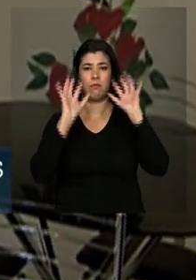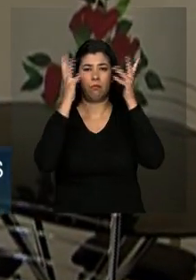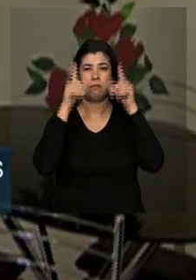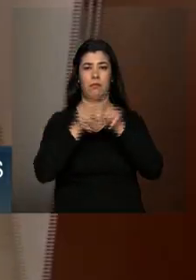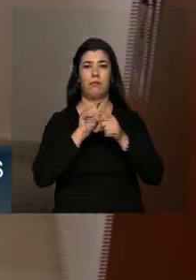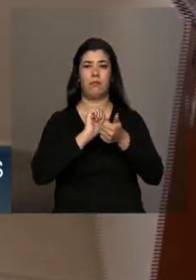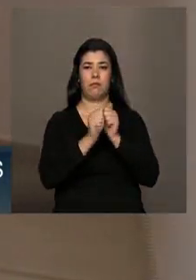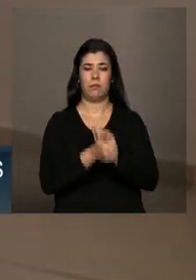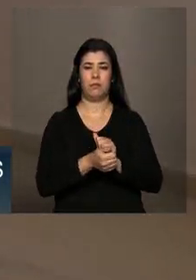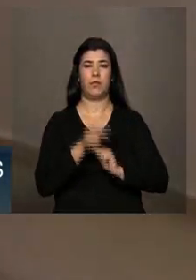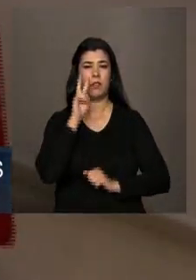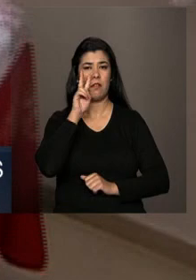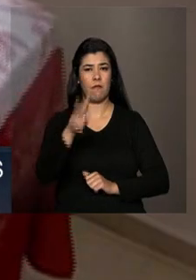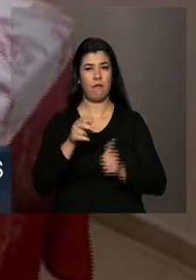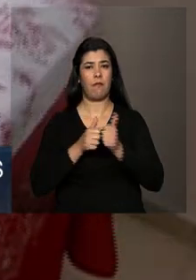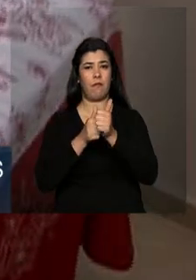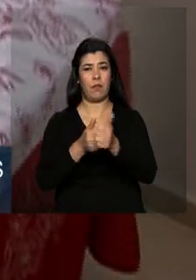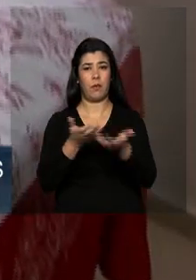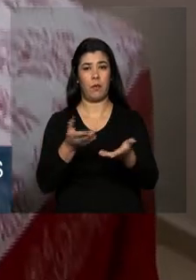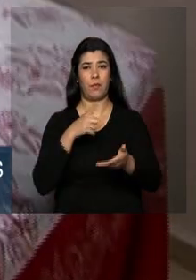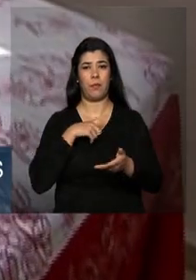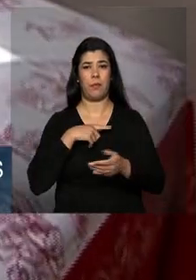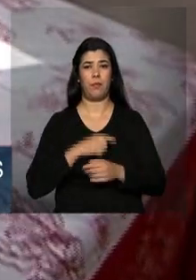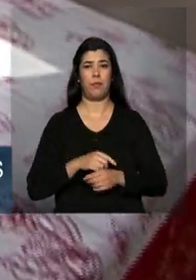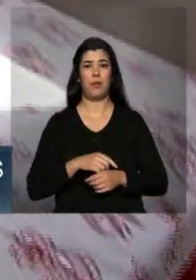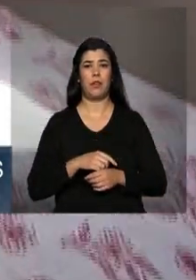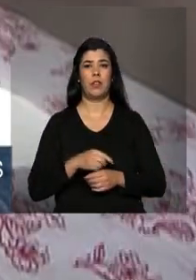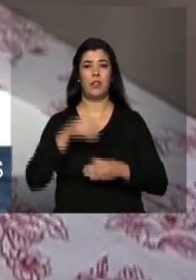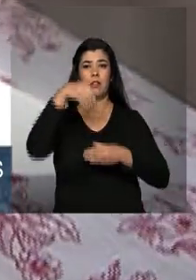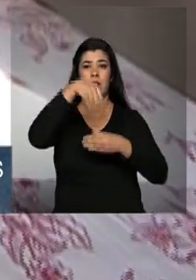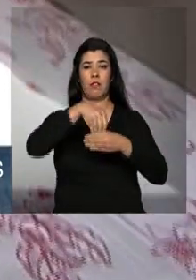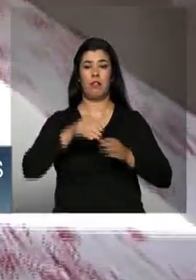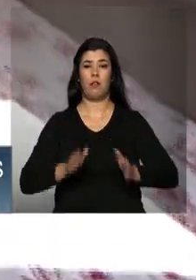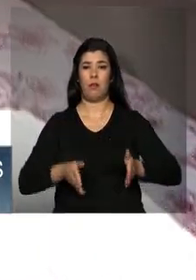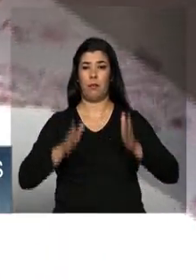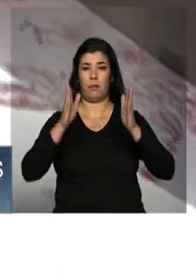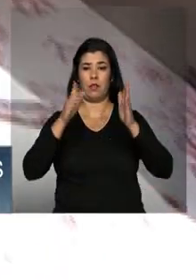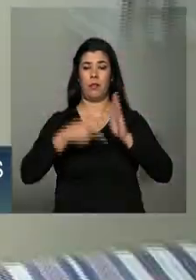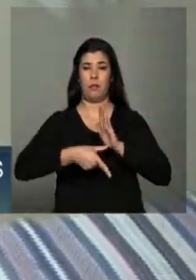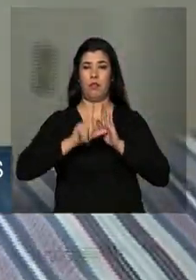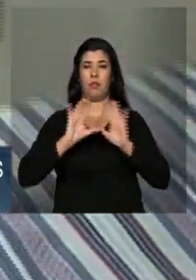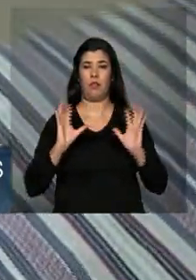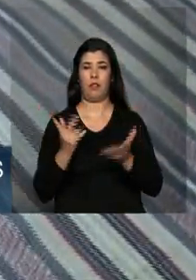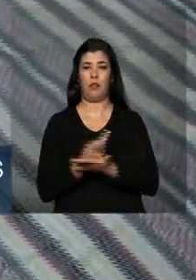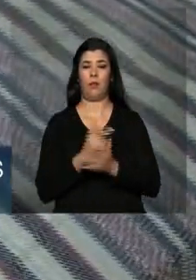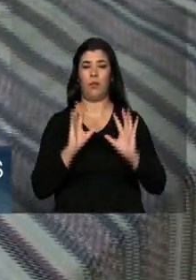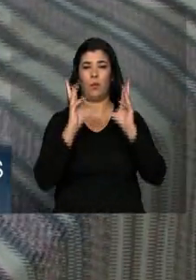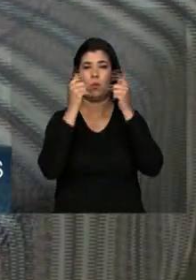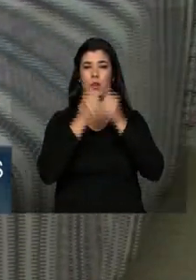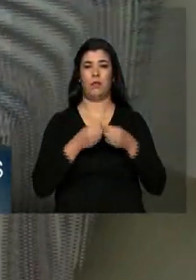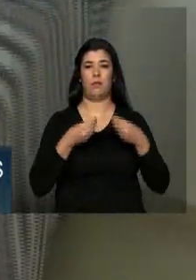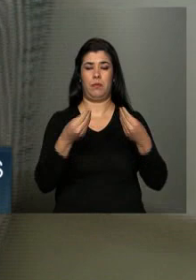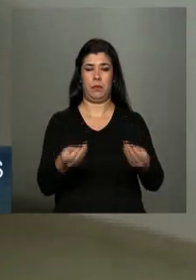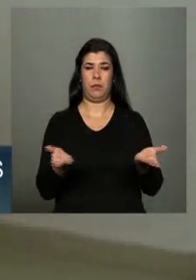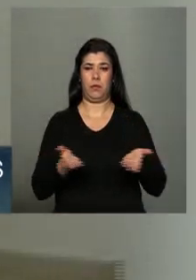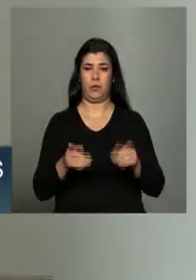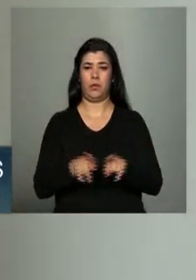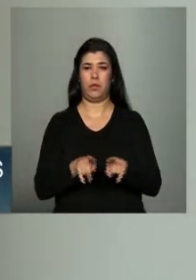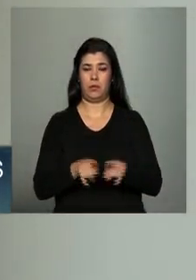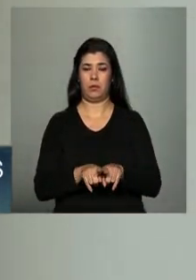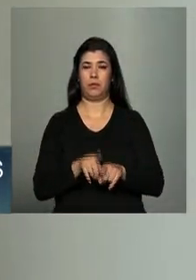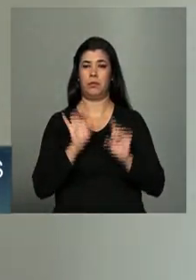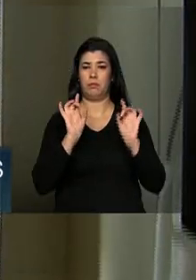feitas antes do início da cerimônia de dentro de um dos apartamentos que serão entregues logo mais